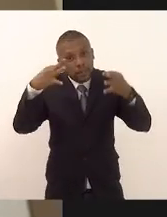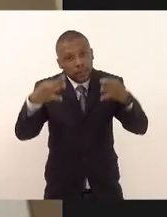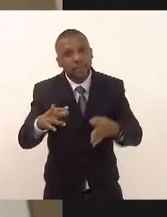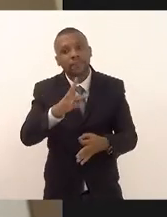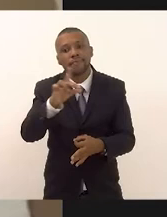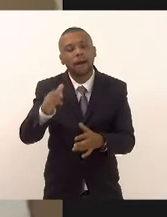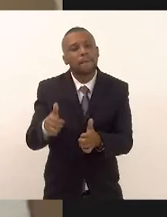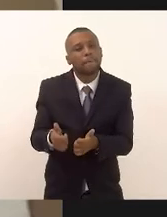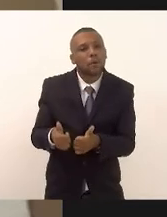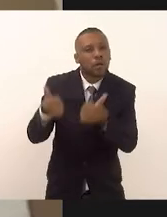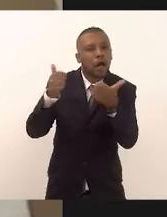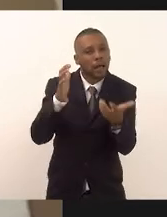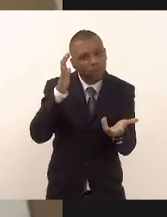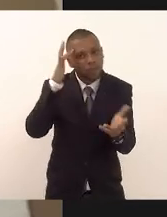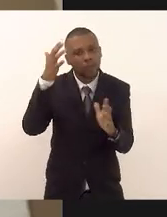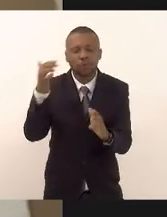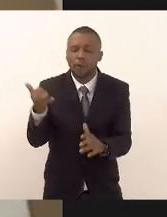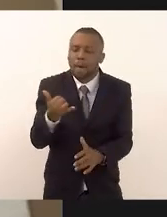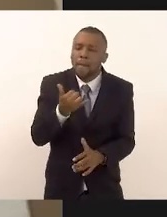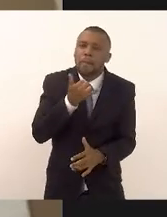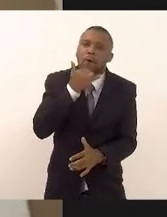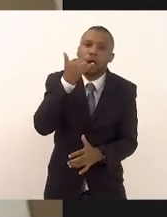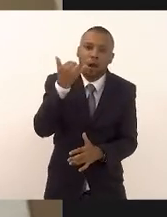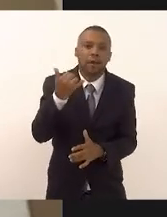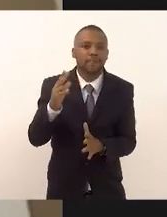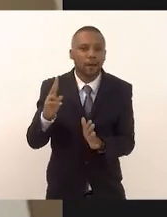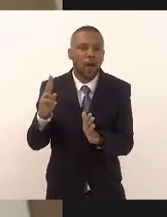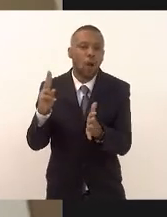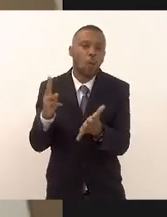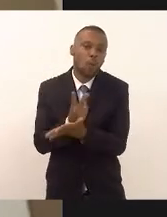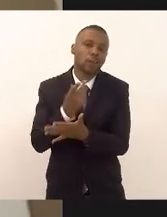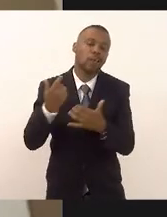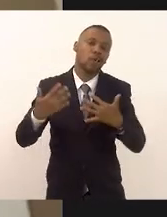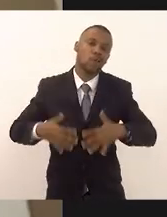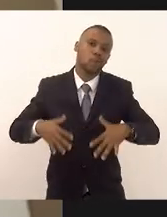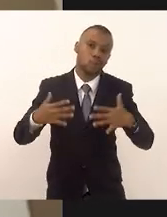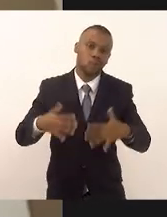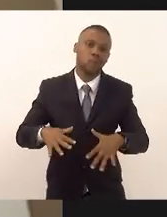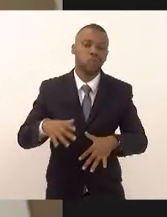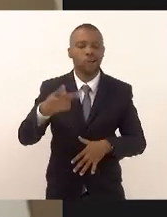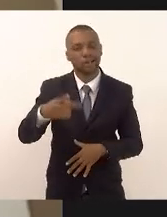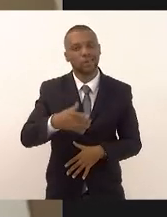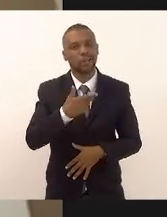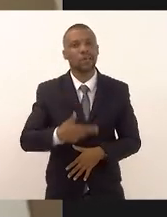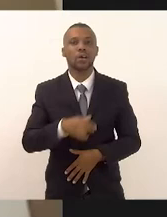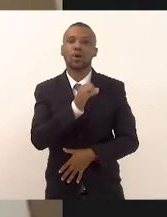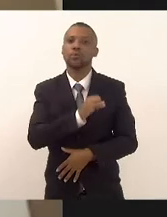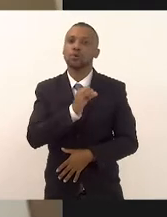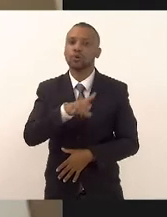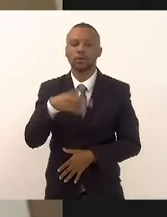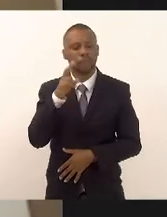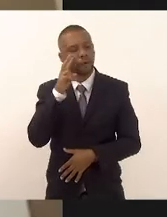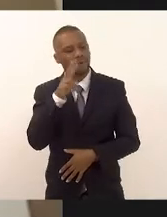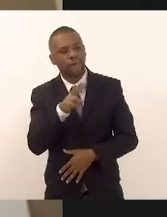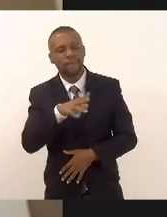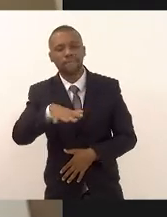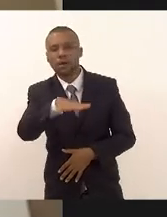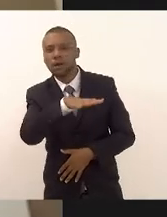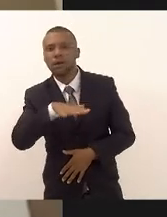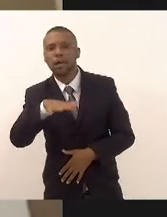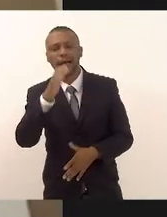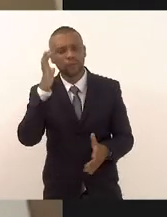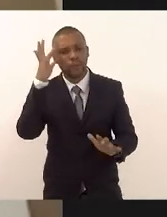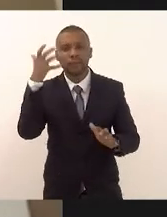as situações de tragédias que vêm ocorrendo no nosso estado. Nós temos aí visto a situação